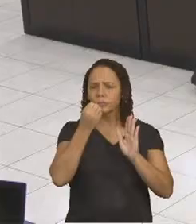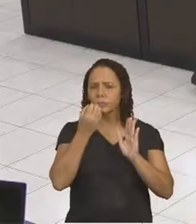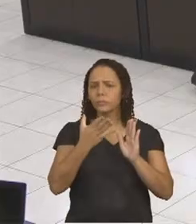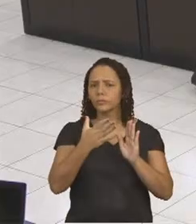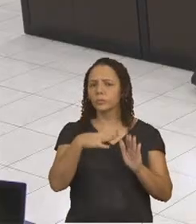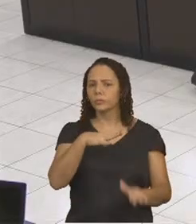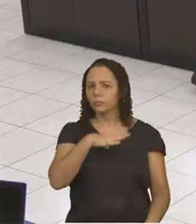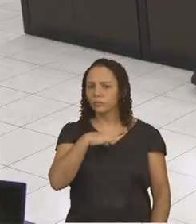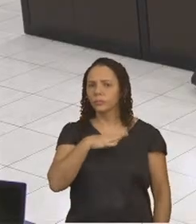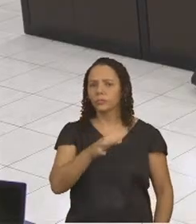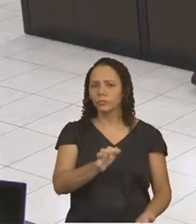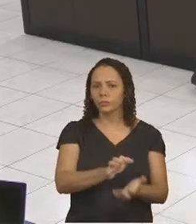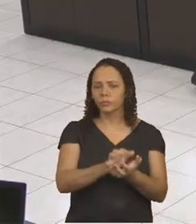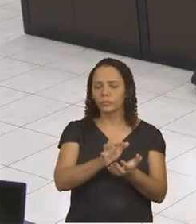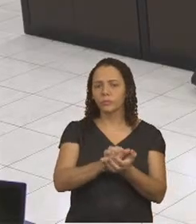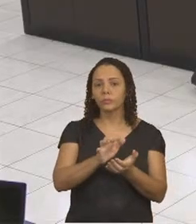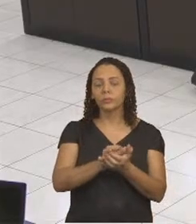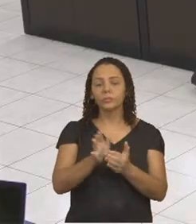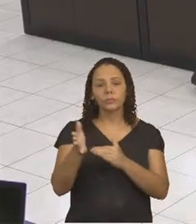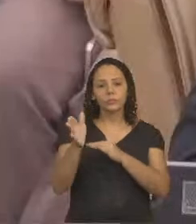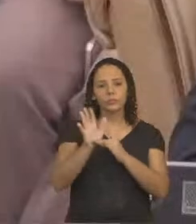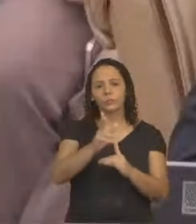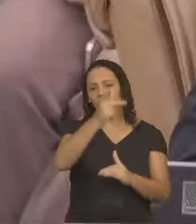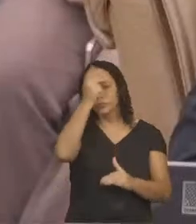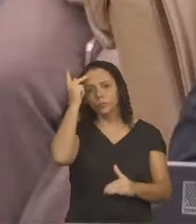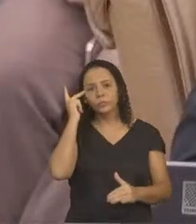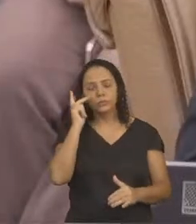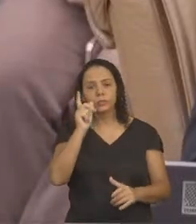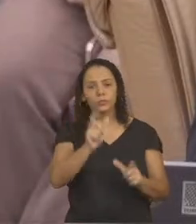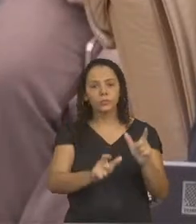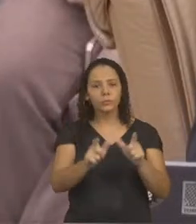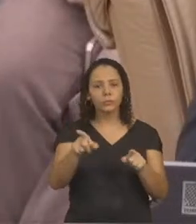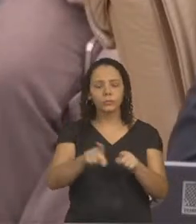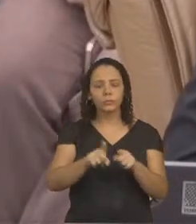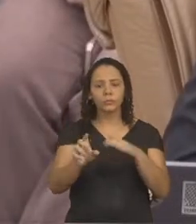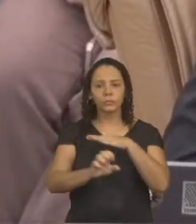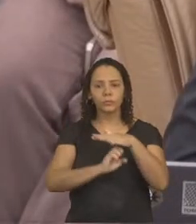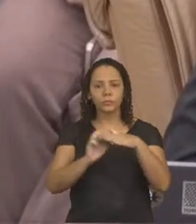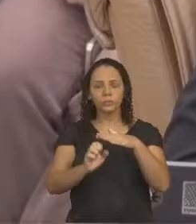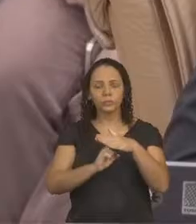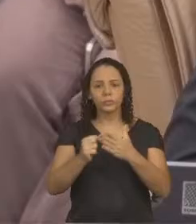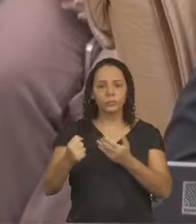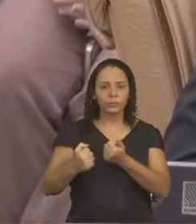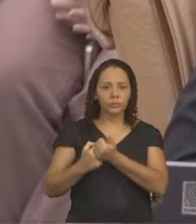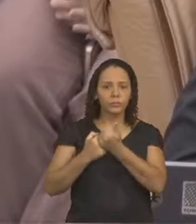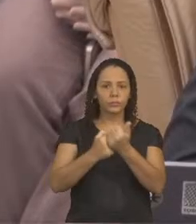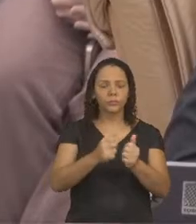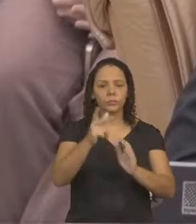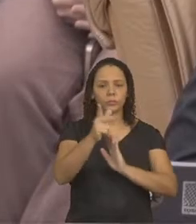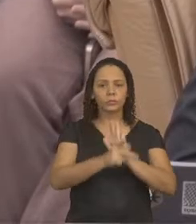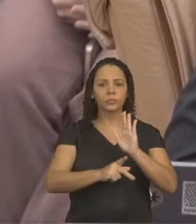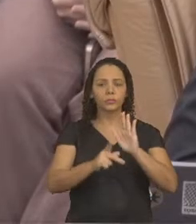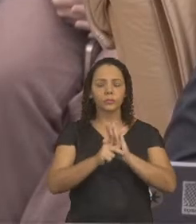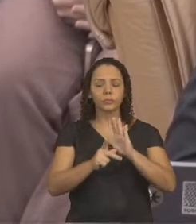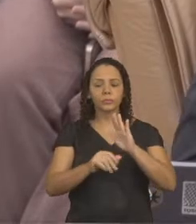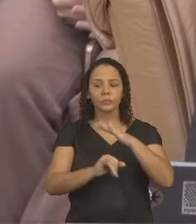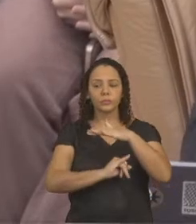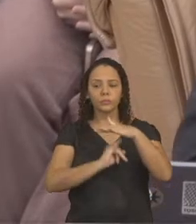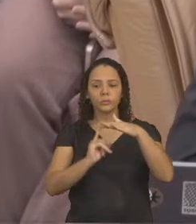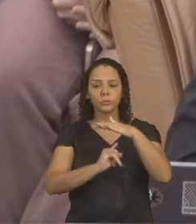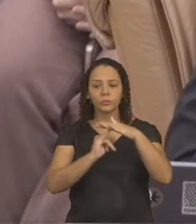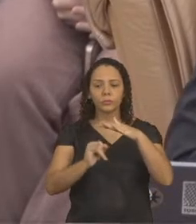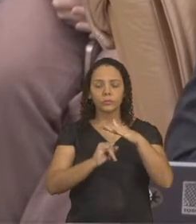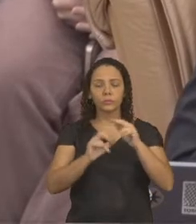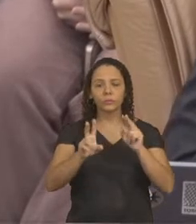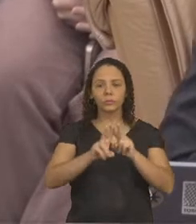Jacareí. Ele possibilita que pessoas físicas, que empresas financiem projetos de entidades que abordam o tema da criança,